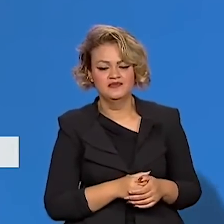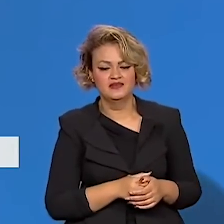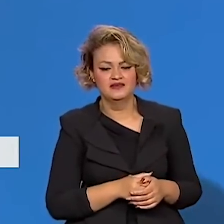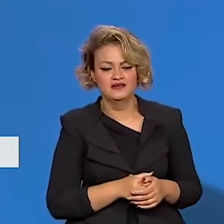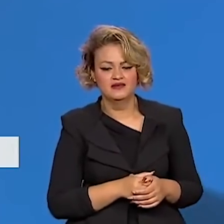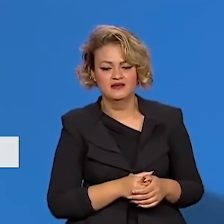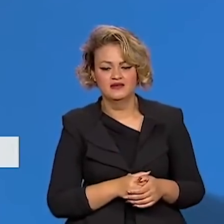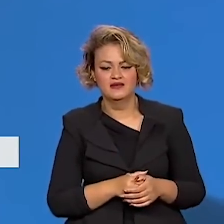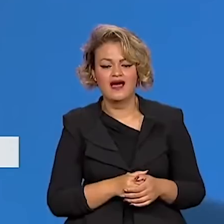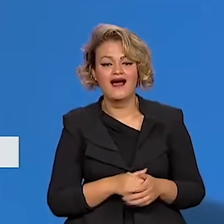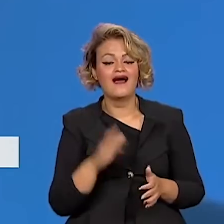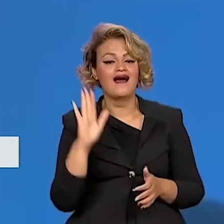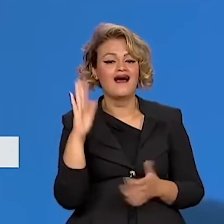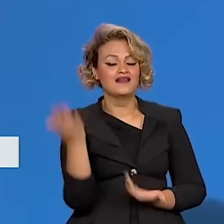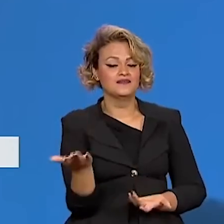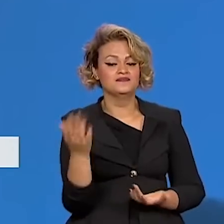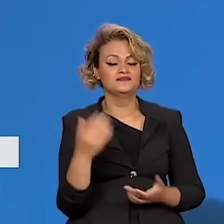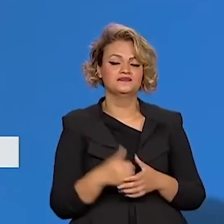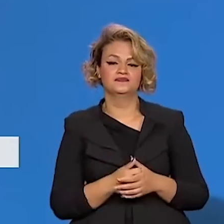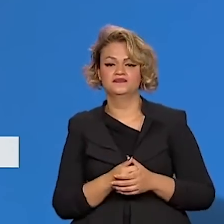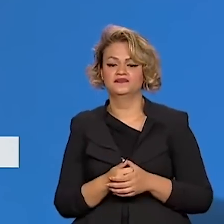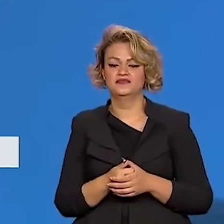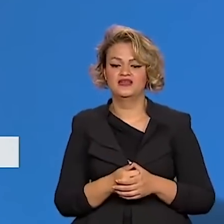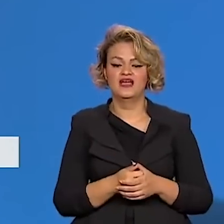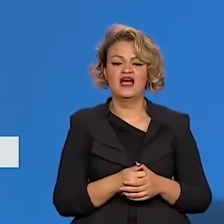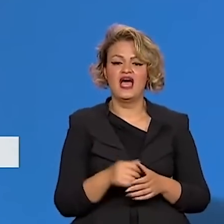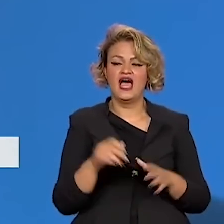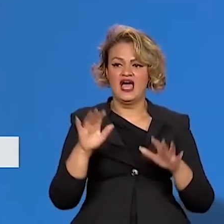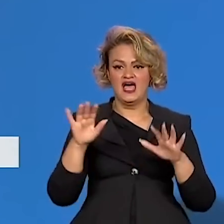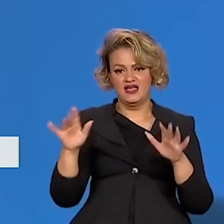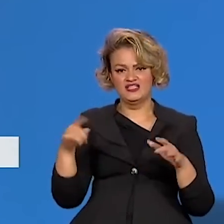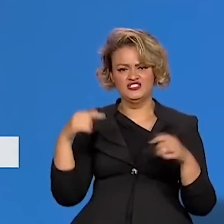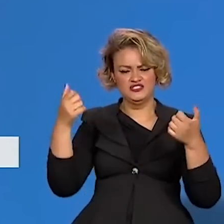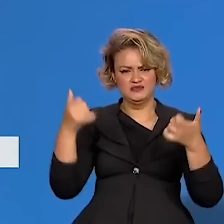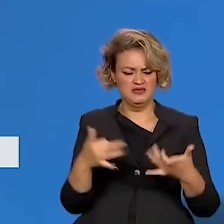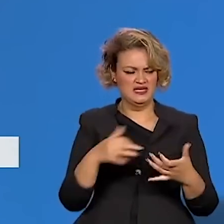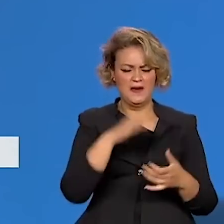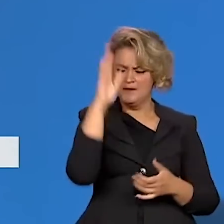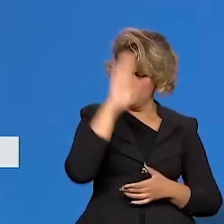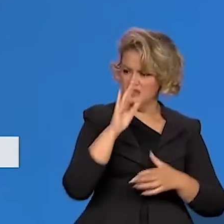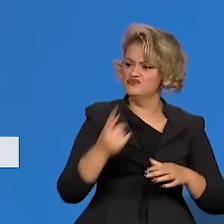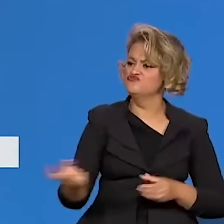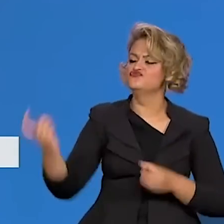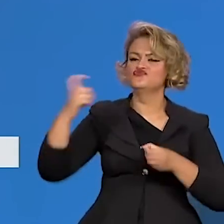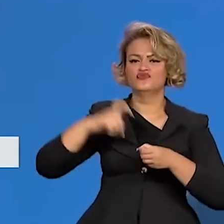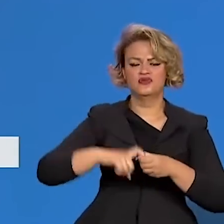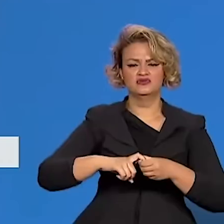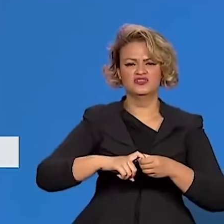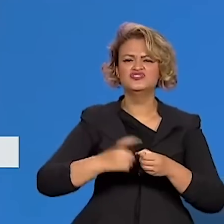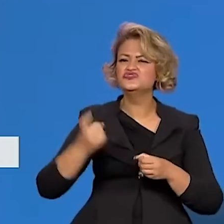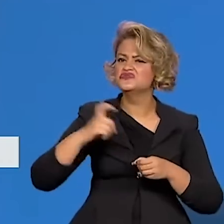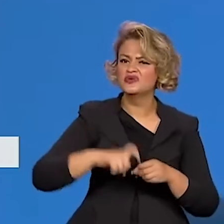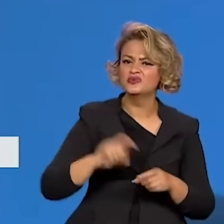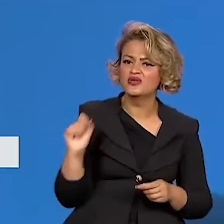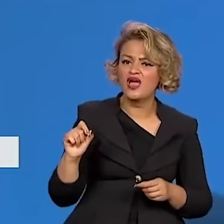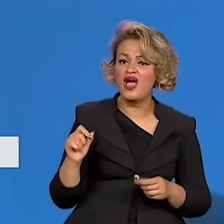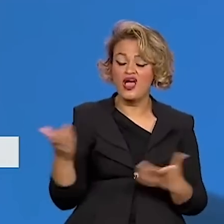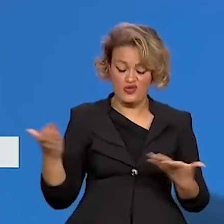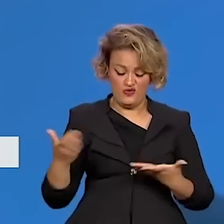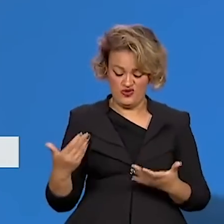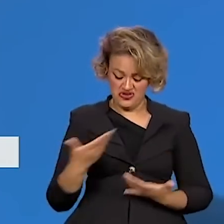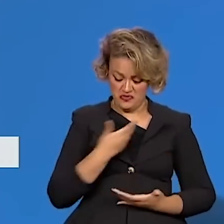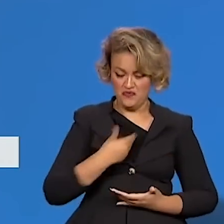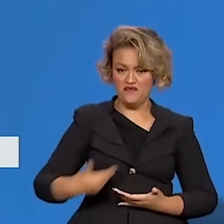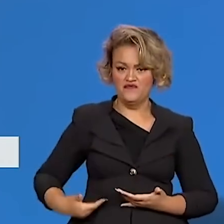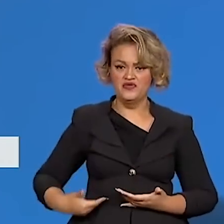e quando nós falamos que queremos dizer que o pai voltou a ter um governo que trabalha